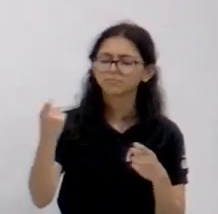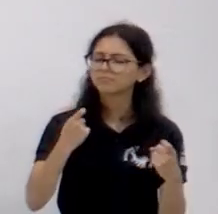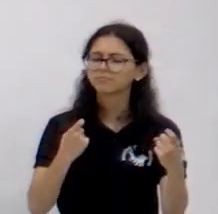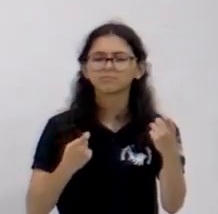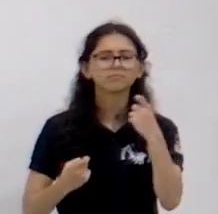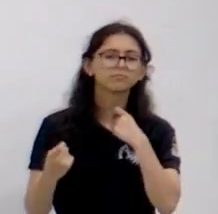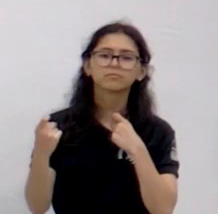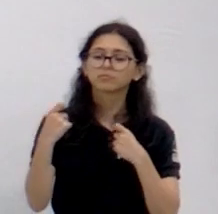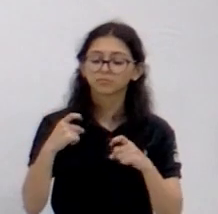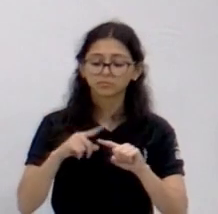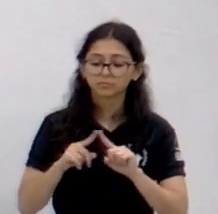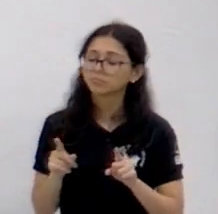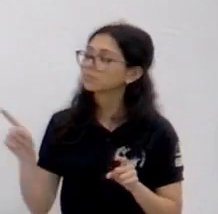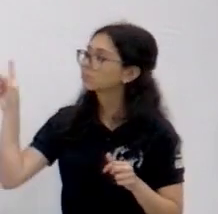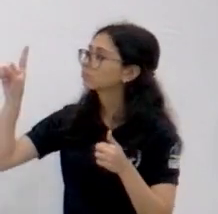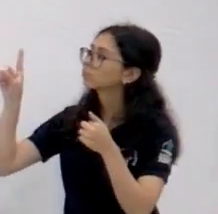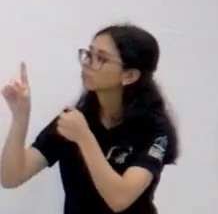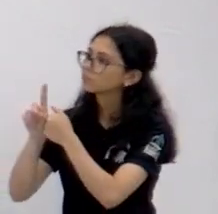Versículo 17 e 18,